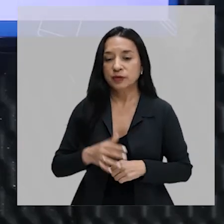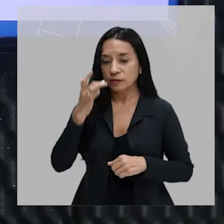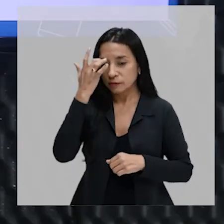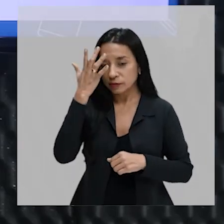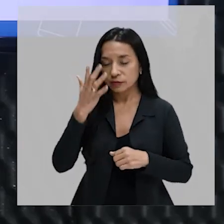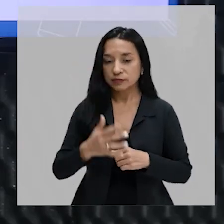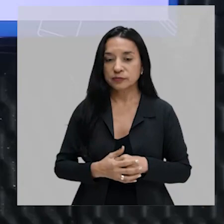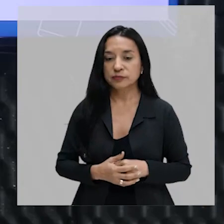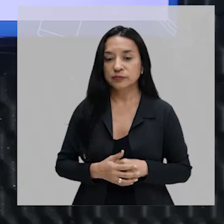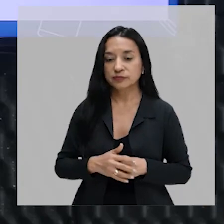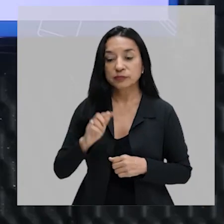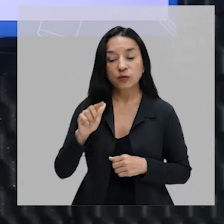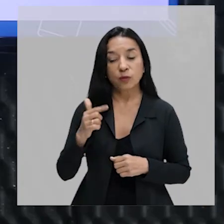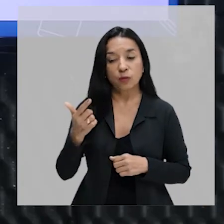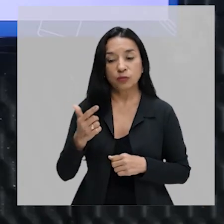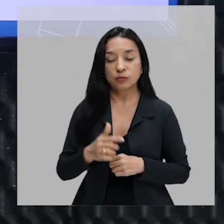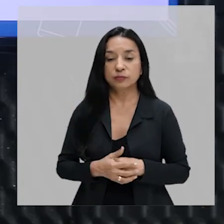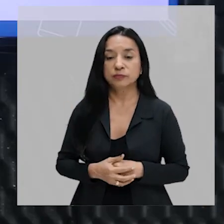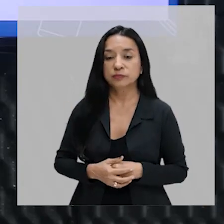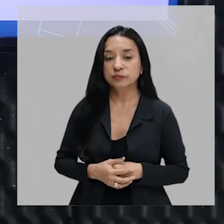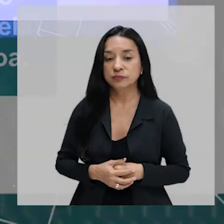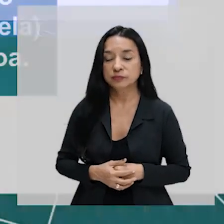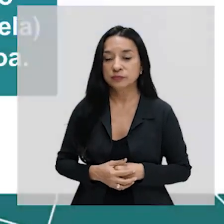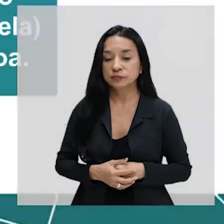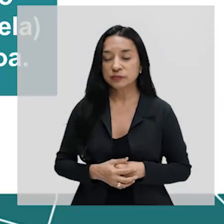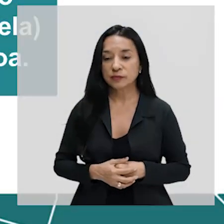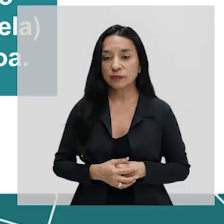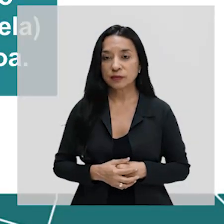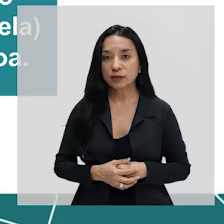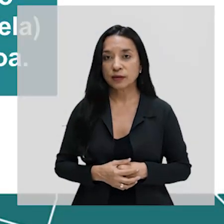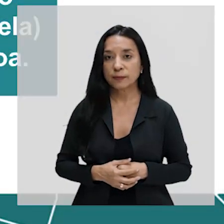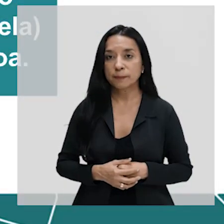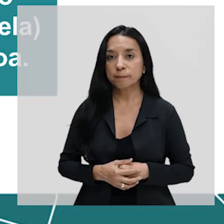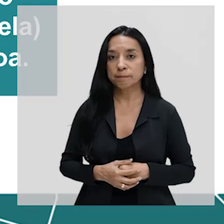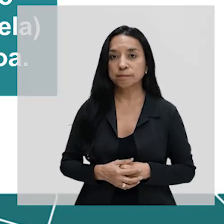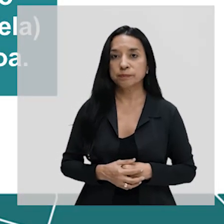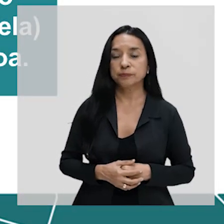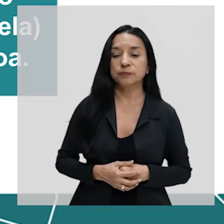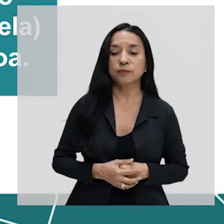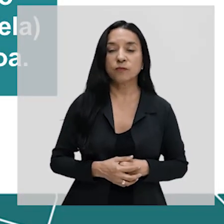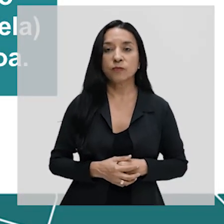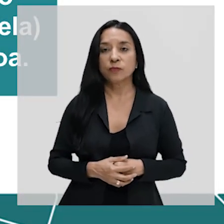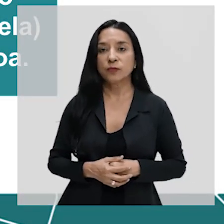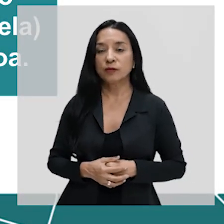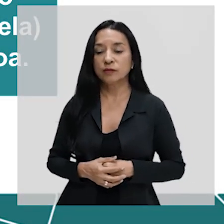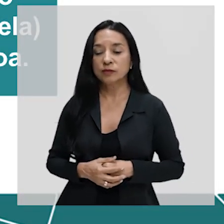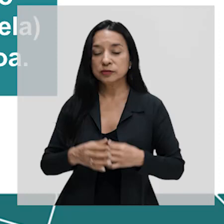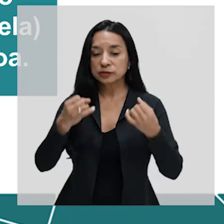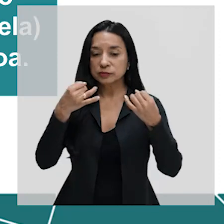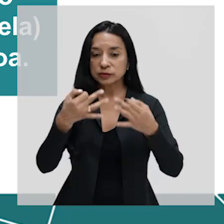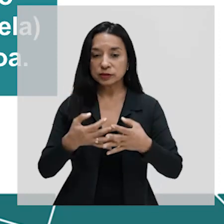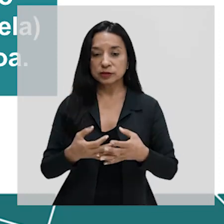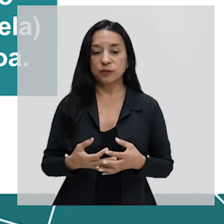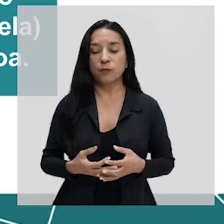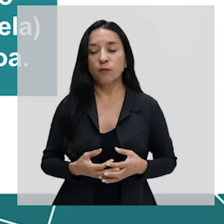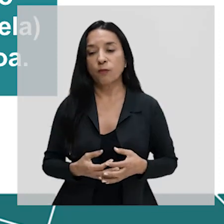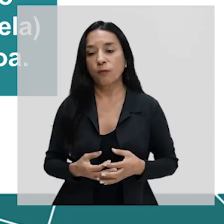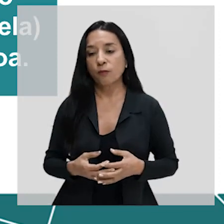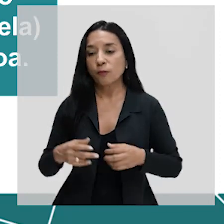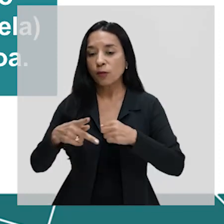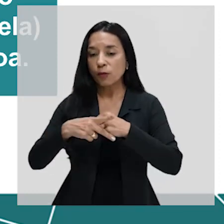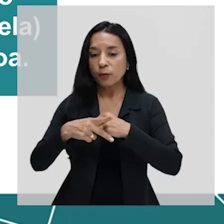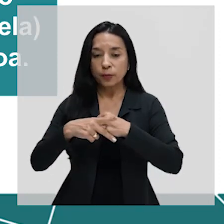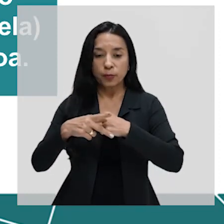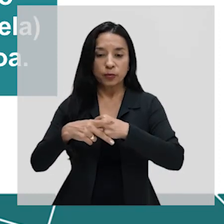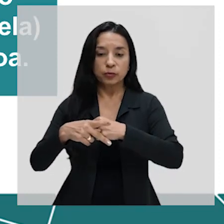né? Vamos para mais uma? Resposta aqui, ó, como é que eu vou dizer a explicação? Ó. Quando há um pronome de tratamento, o verbo